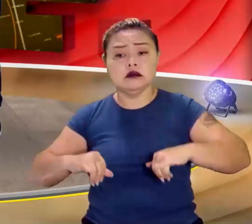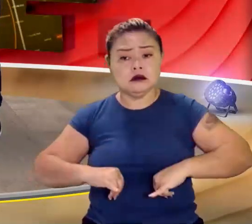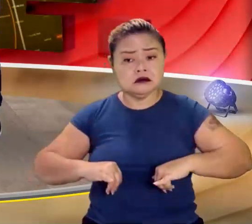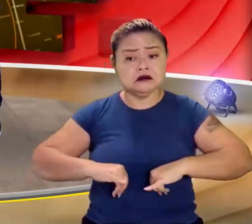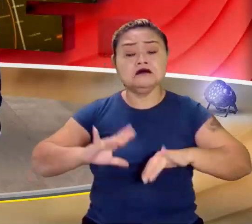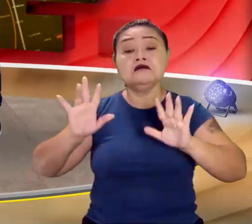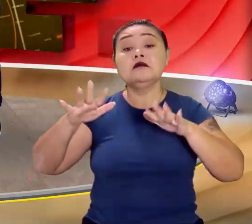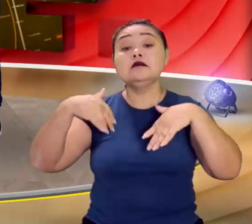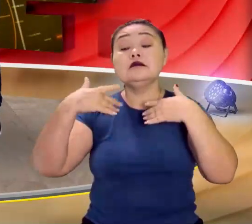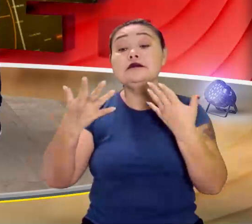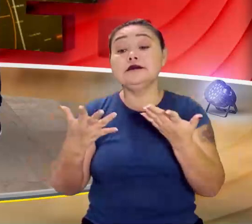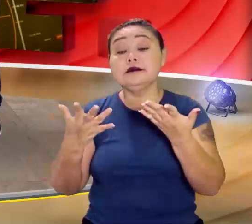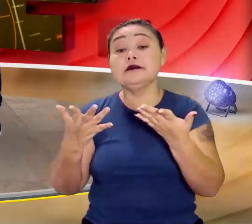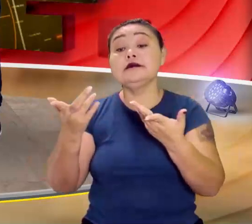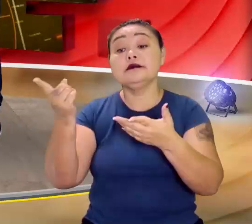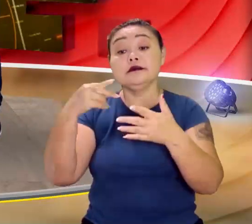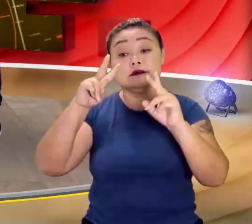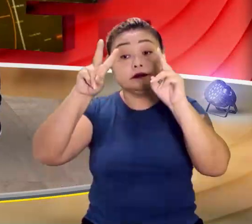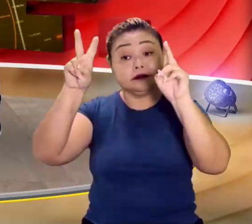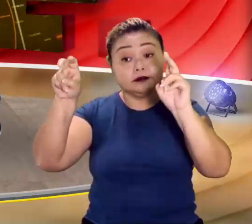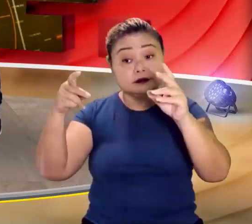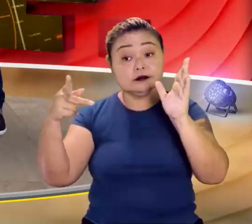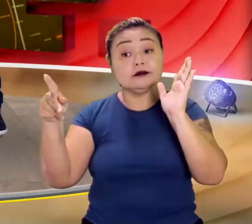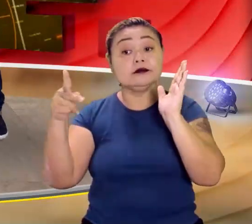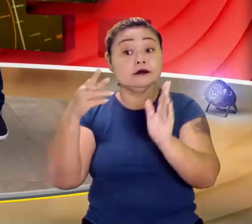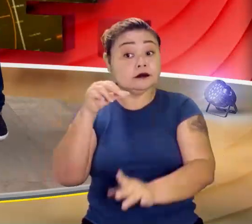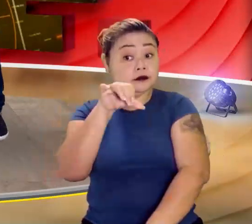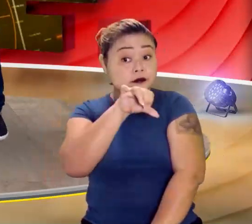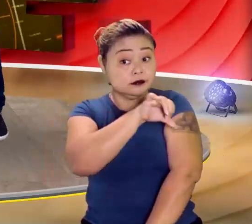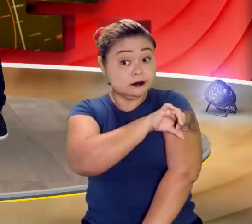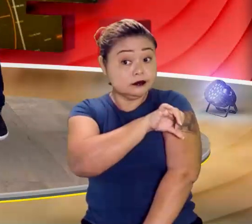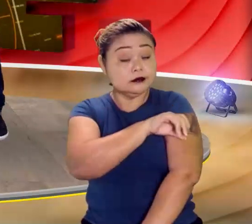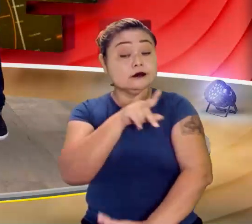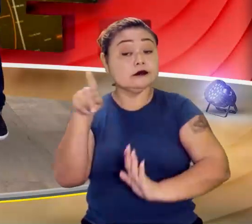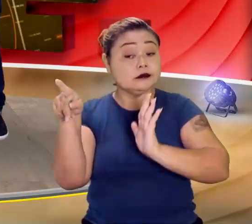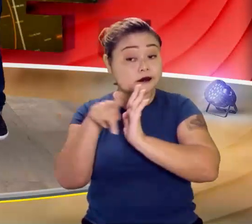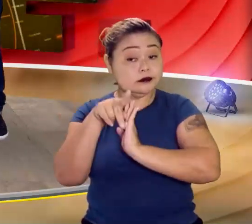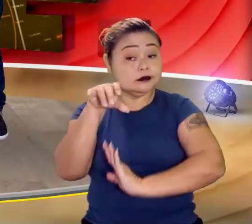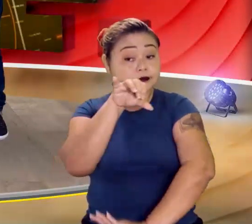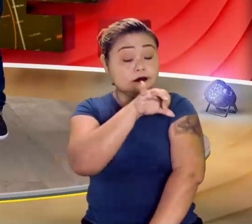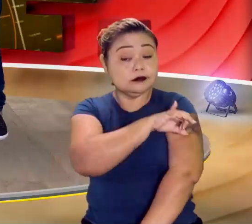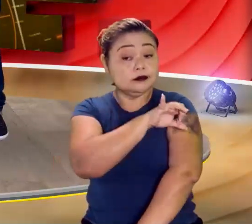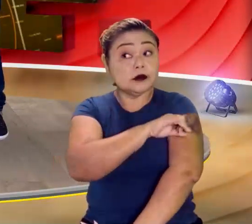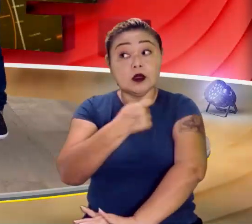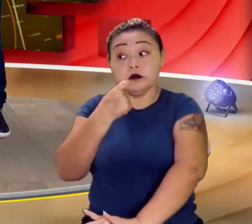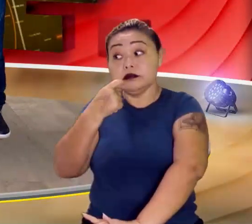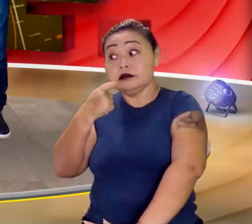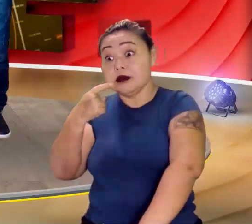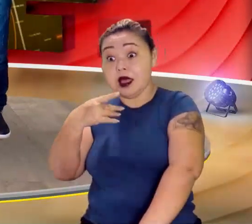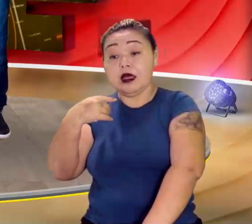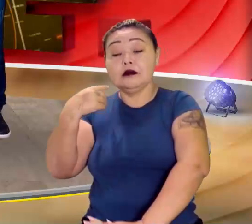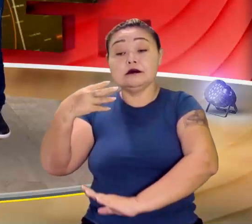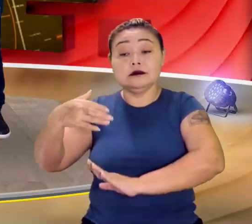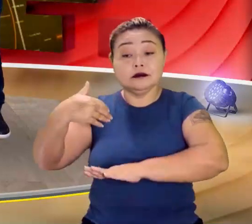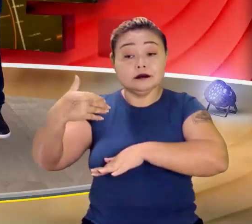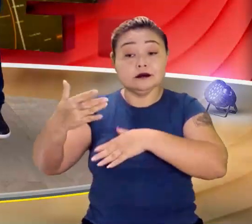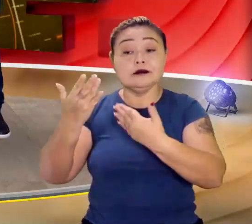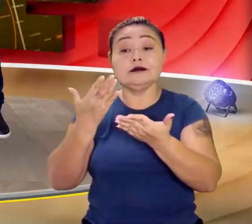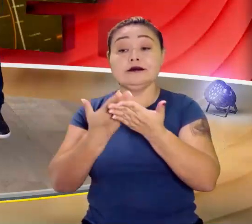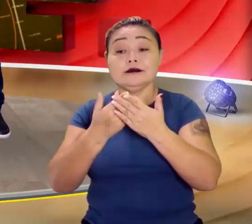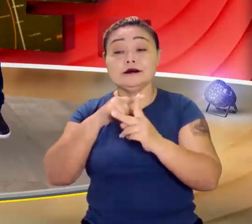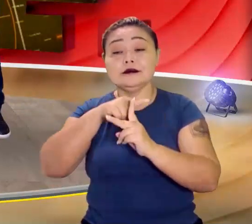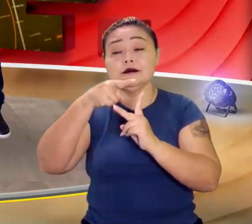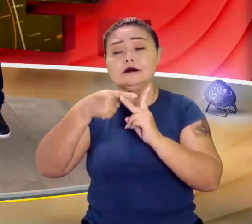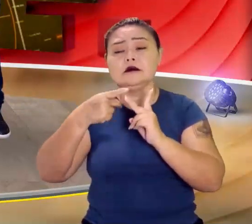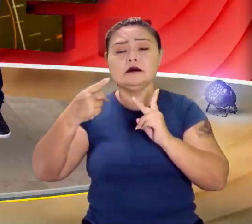Então, né? Se é assunto do 9º ano, até que não está muito longe, muito distante de vocês. Então, esse estudo das raízes, na verdade, já